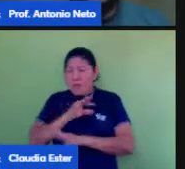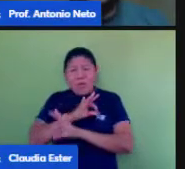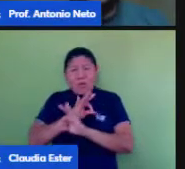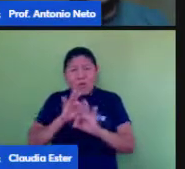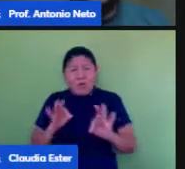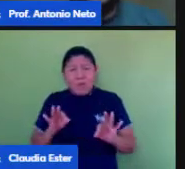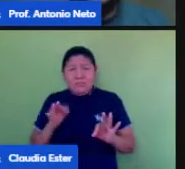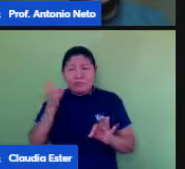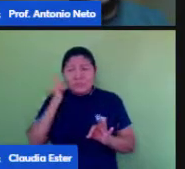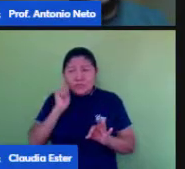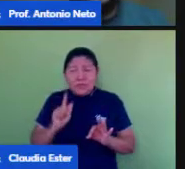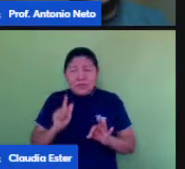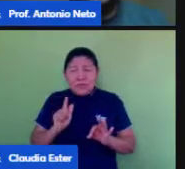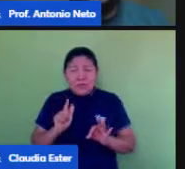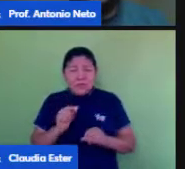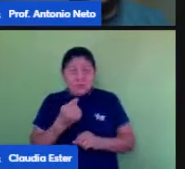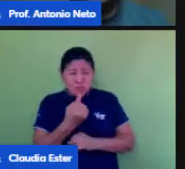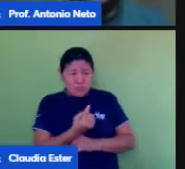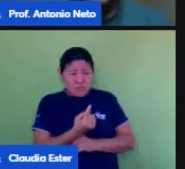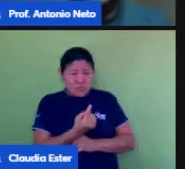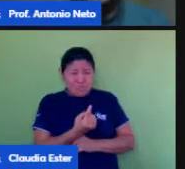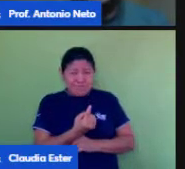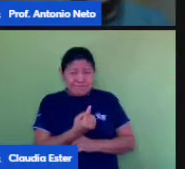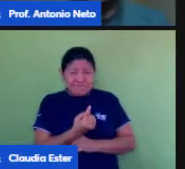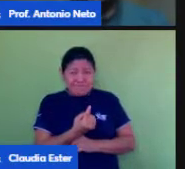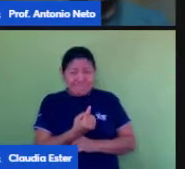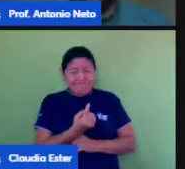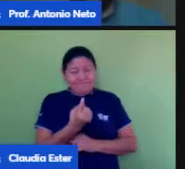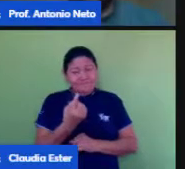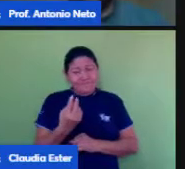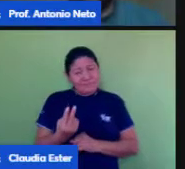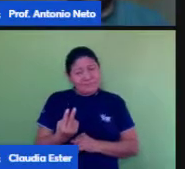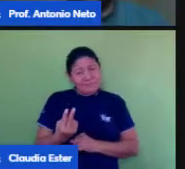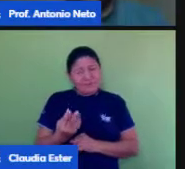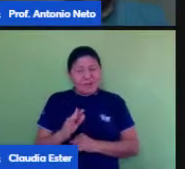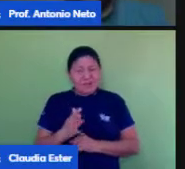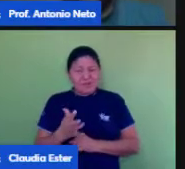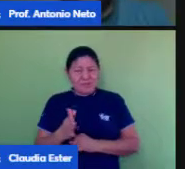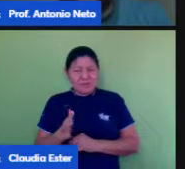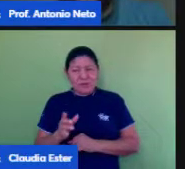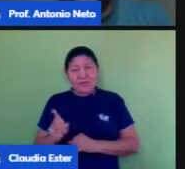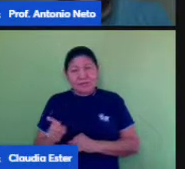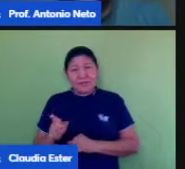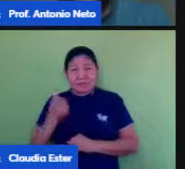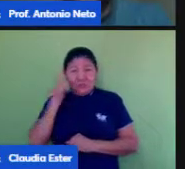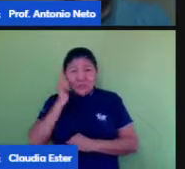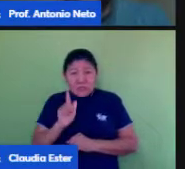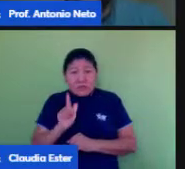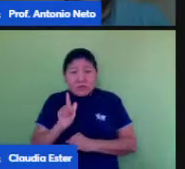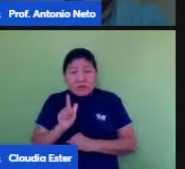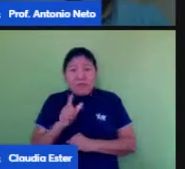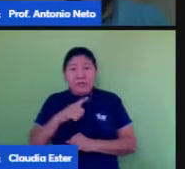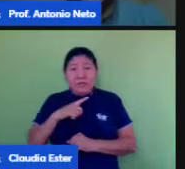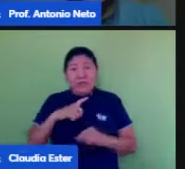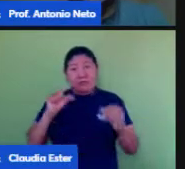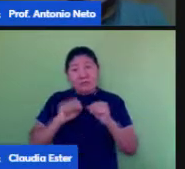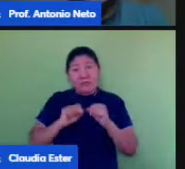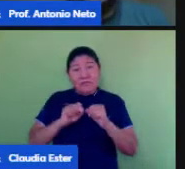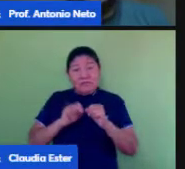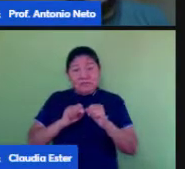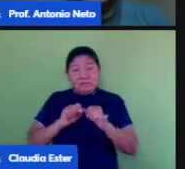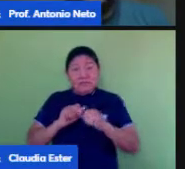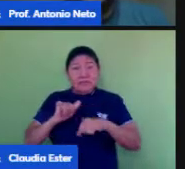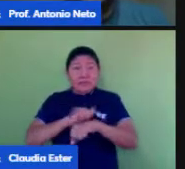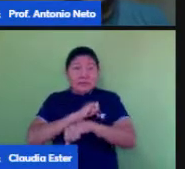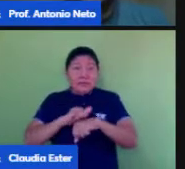heterogênea, perdão. Eu tenho um que está silábico, outro que está alfabético. Então, eu posso desenvolver o nível